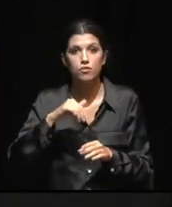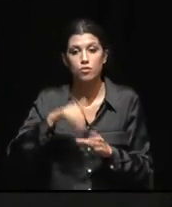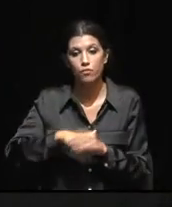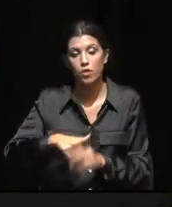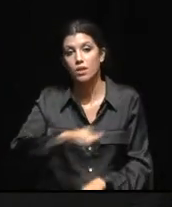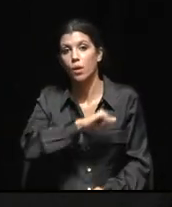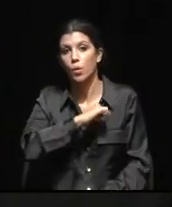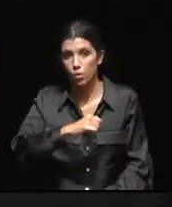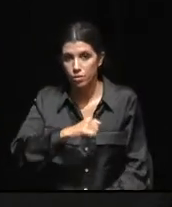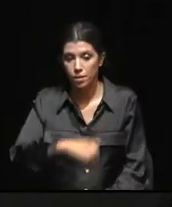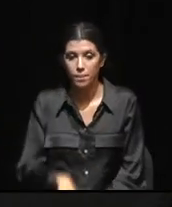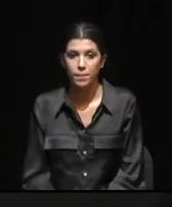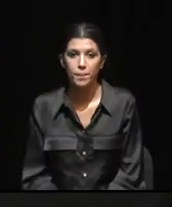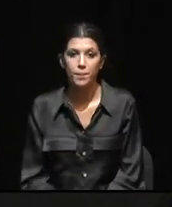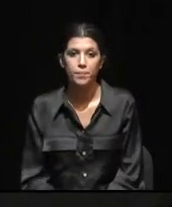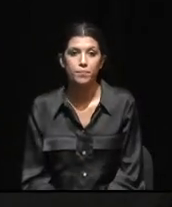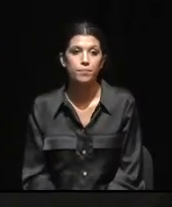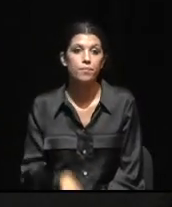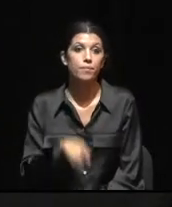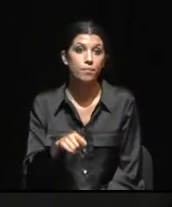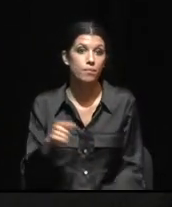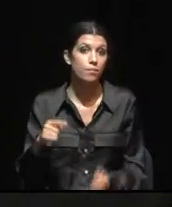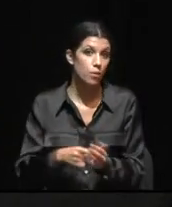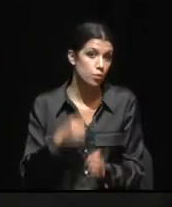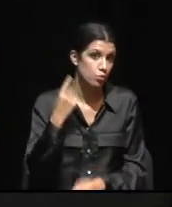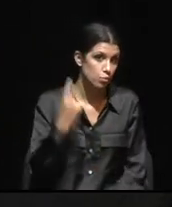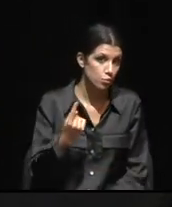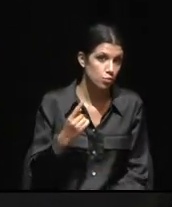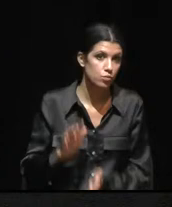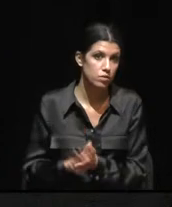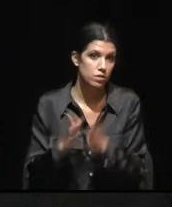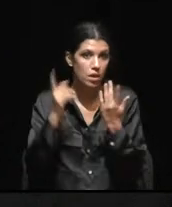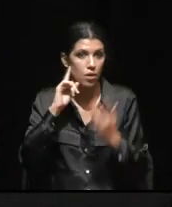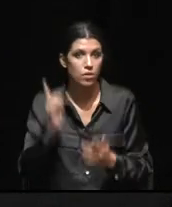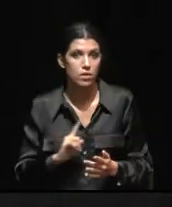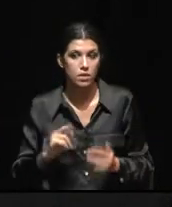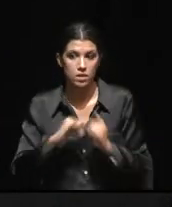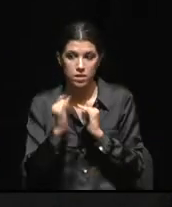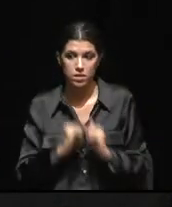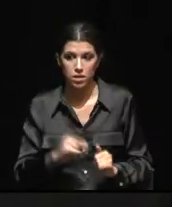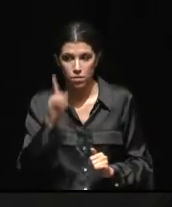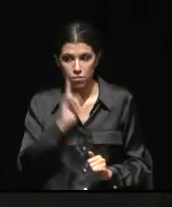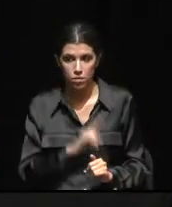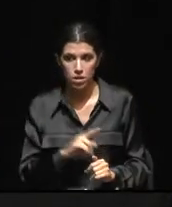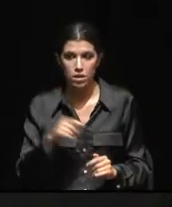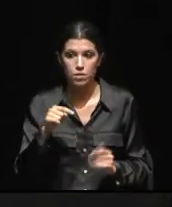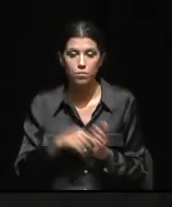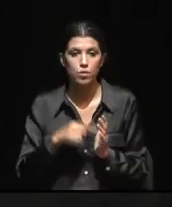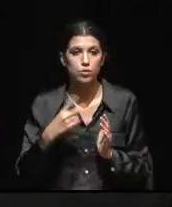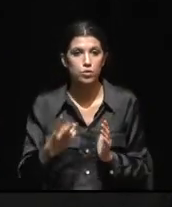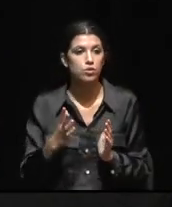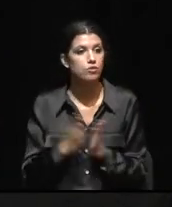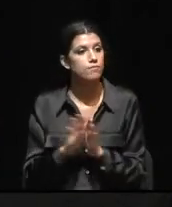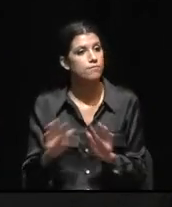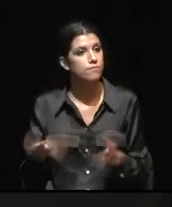dois pontos o ponto um saudar o dia internacional da mulher e o ponto do